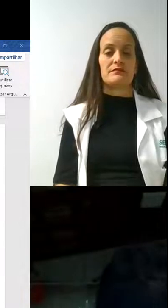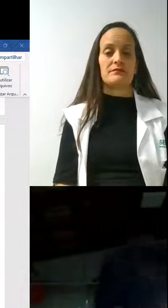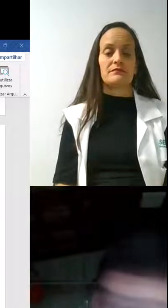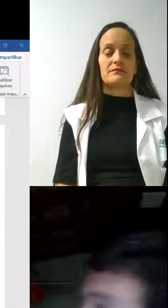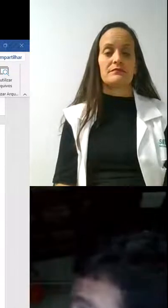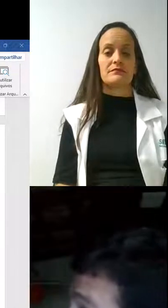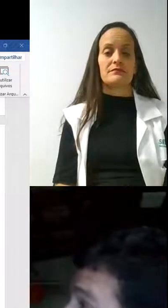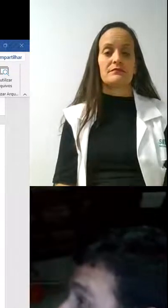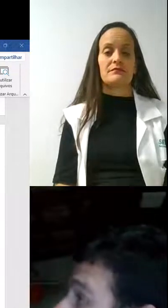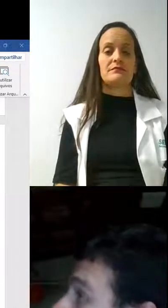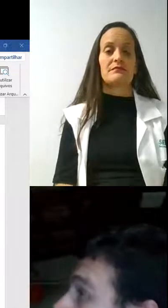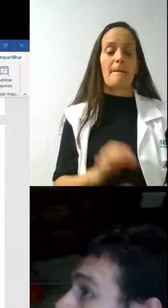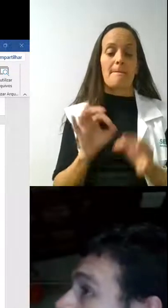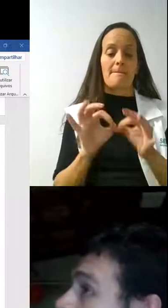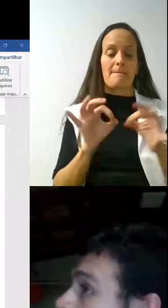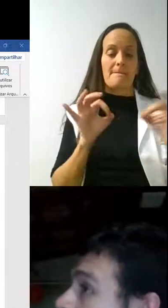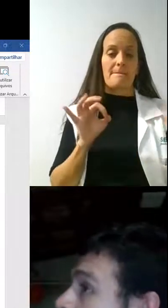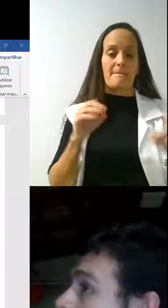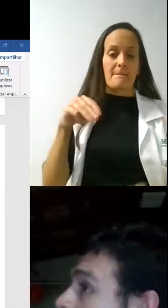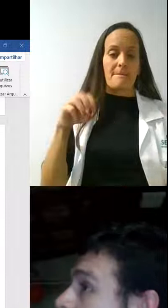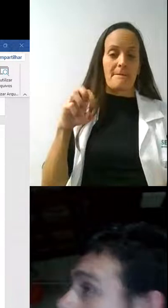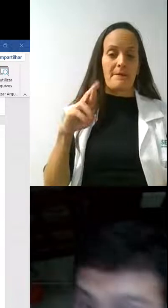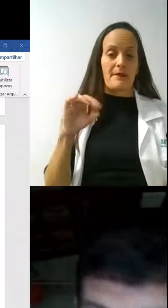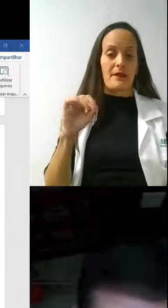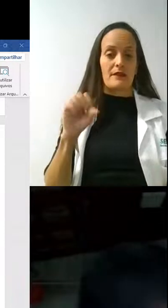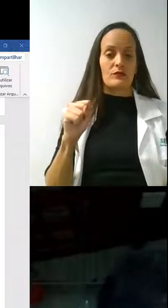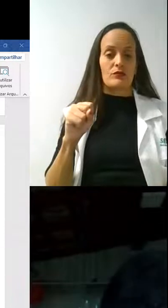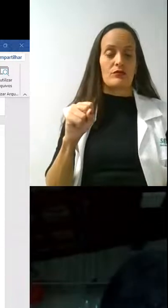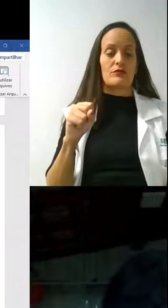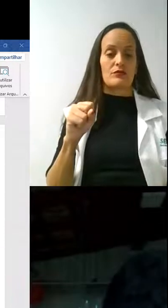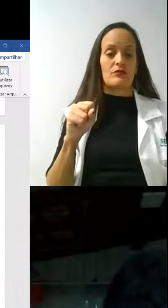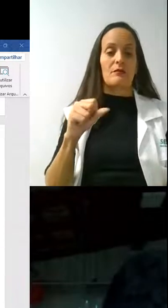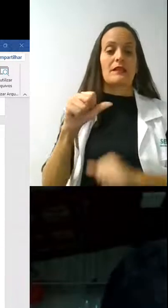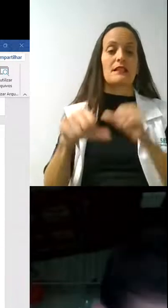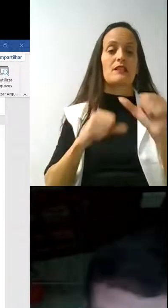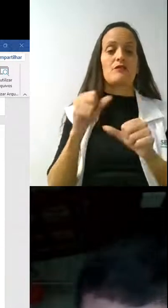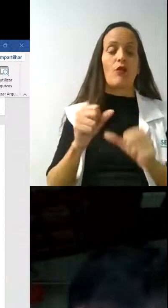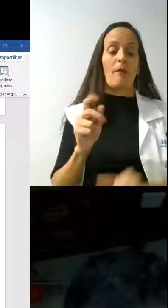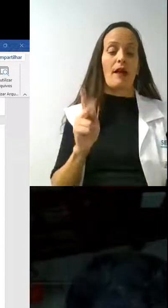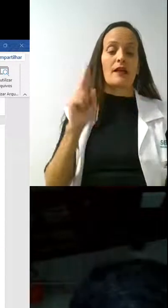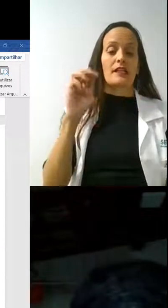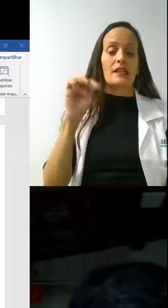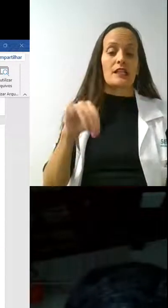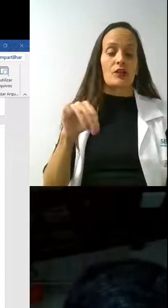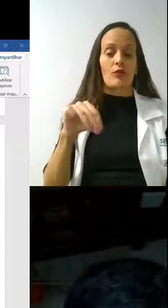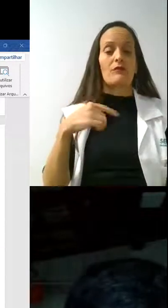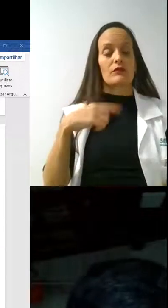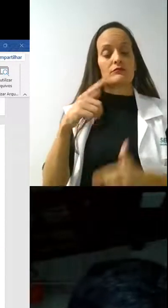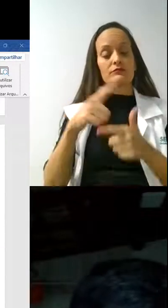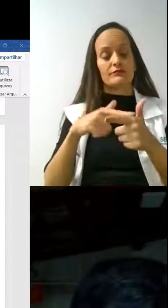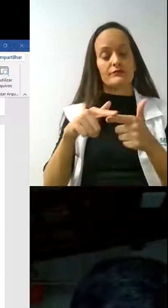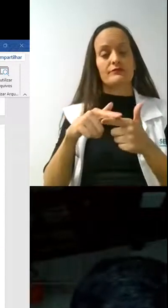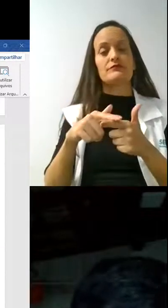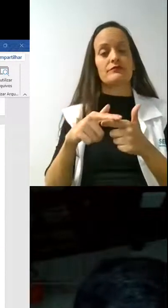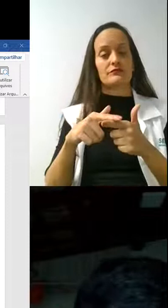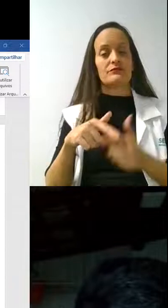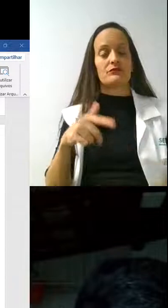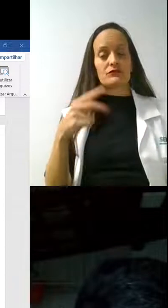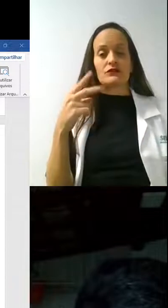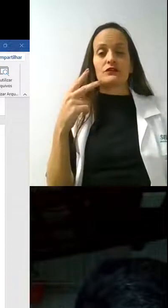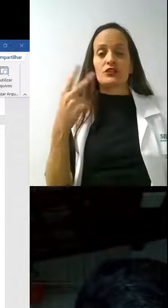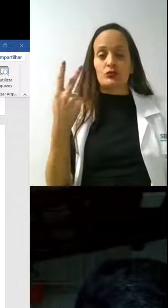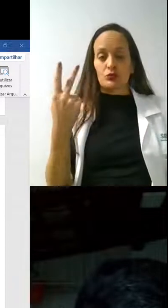0,042 metros. Para poder transformar para quilômetros, eu faço o quê? Divido por 1.000 novamente. Porque eu estou transformando